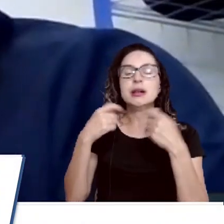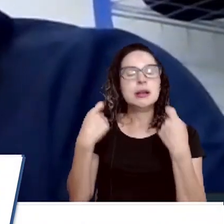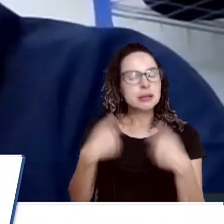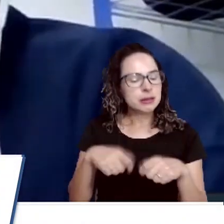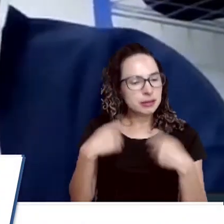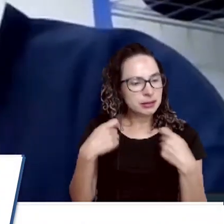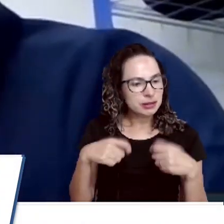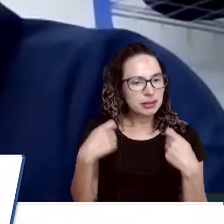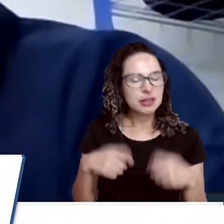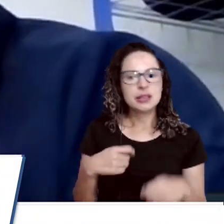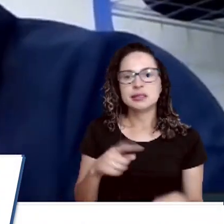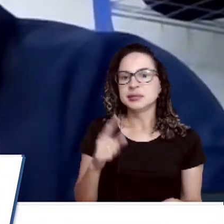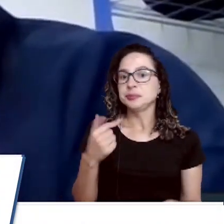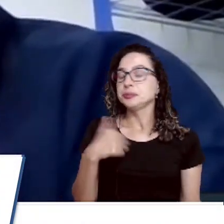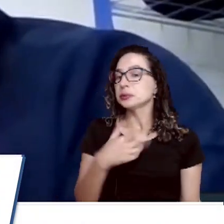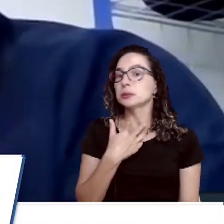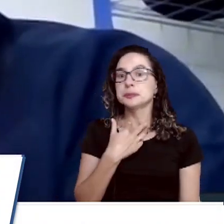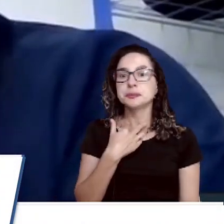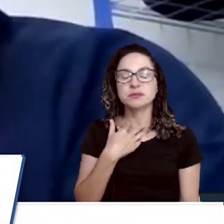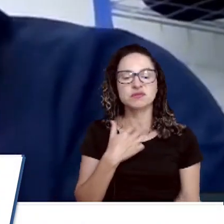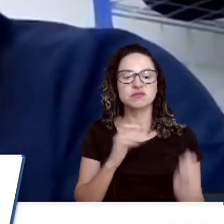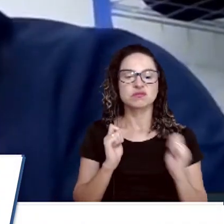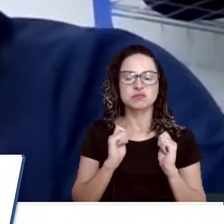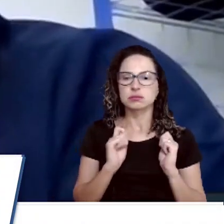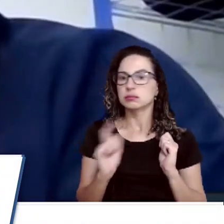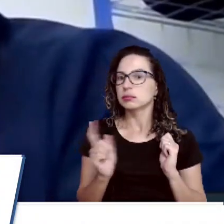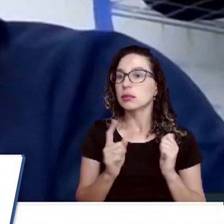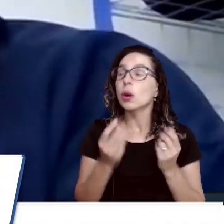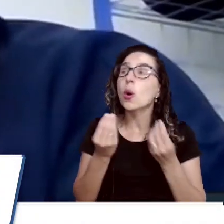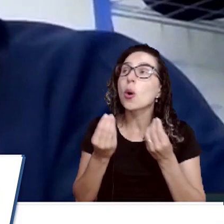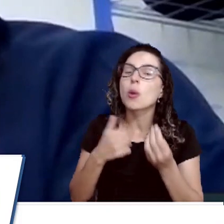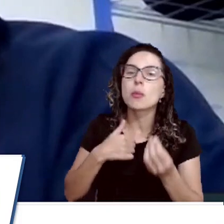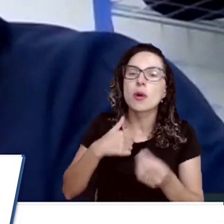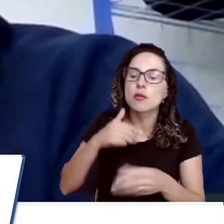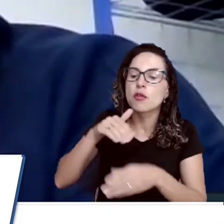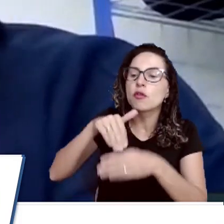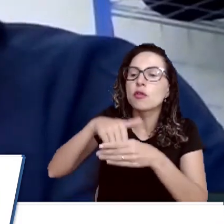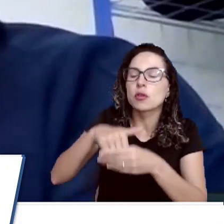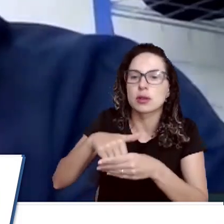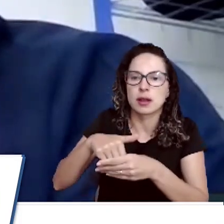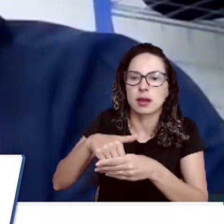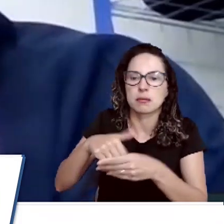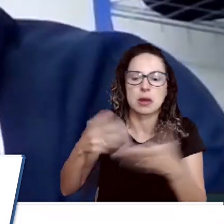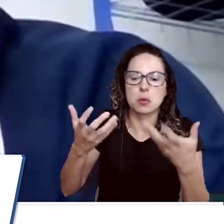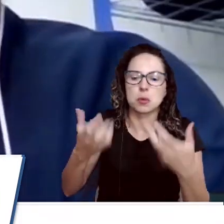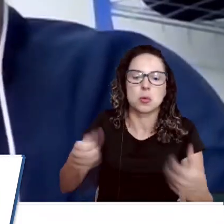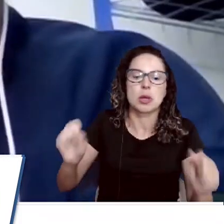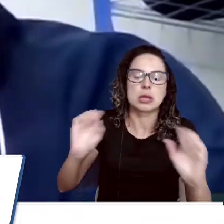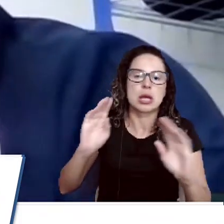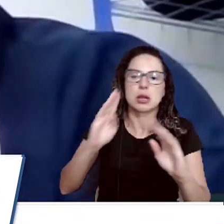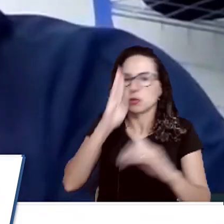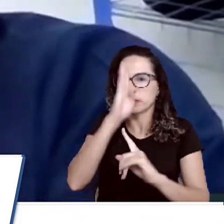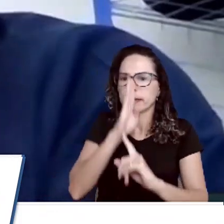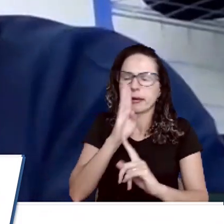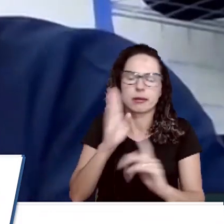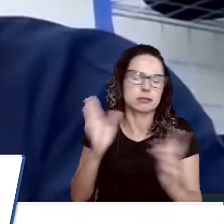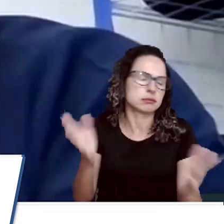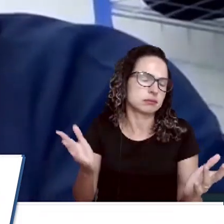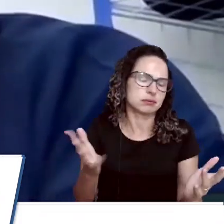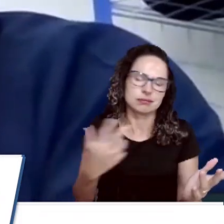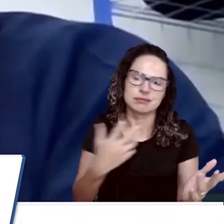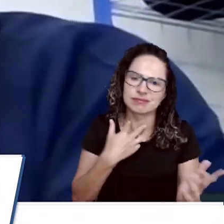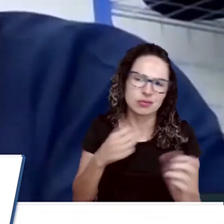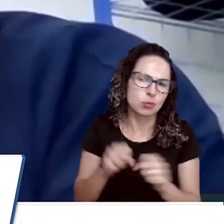e nós não podemos deixar disso. Como que eu vou votar quanto uma gratuidade? Não entra na minha cabeça.